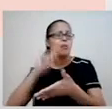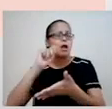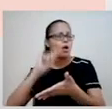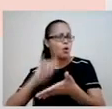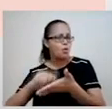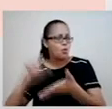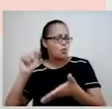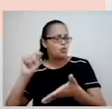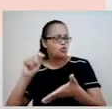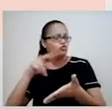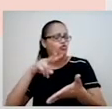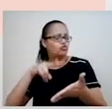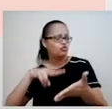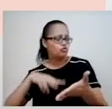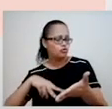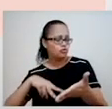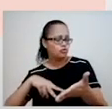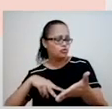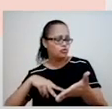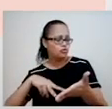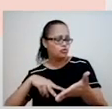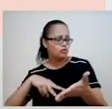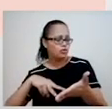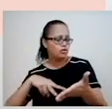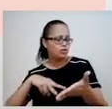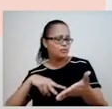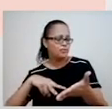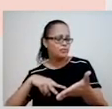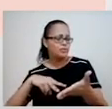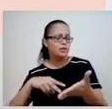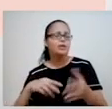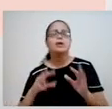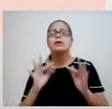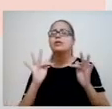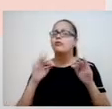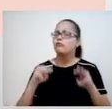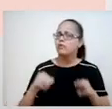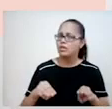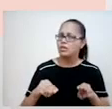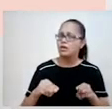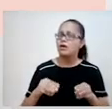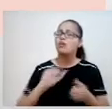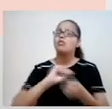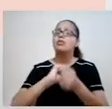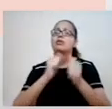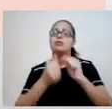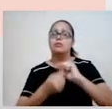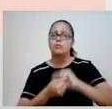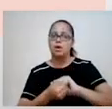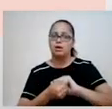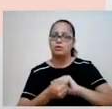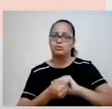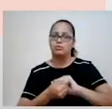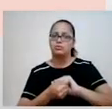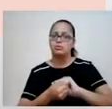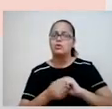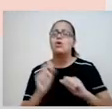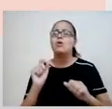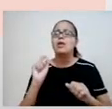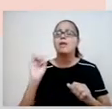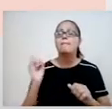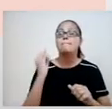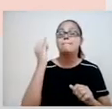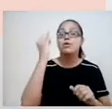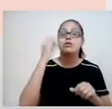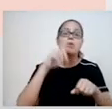as correções, até chegar no resultado final que eu considero ser adequado. Então, notem que eu tenho um fator muito importante que